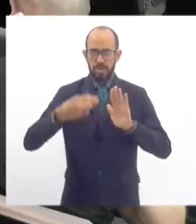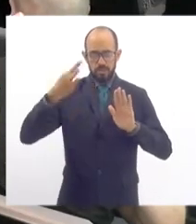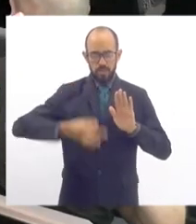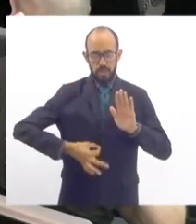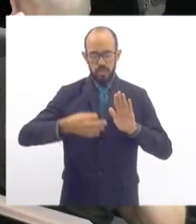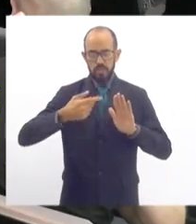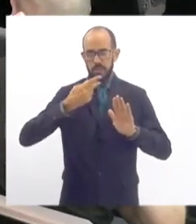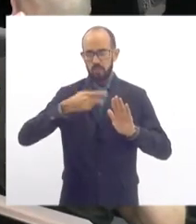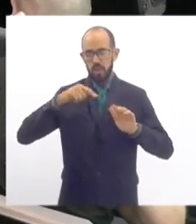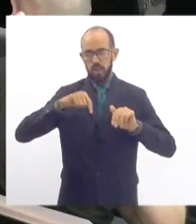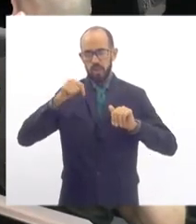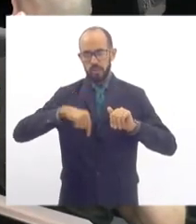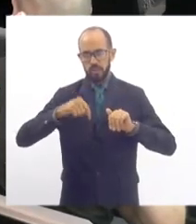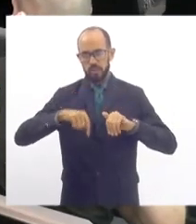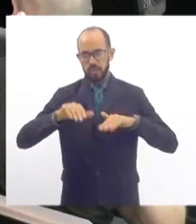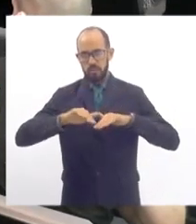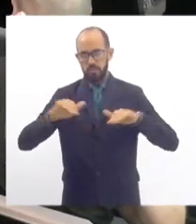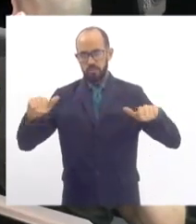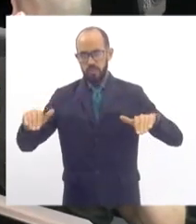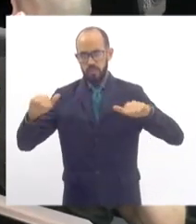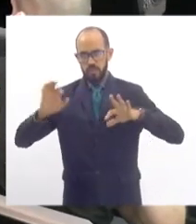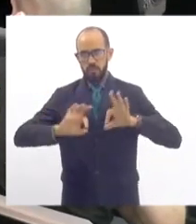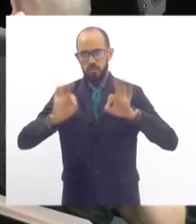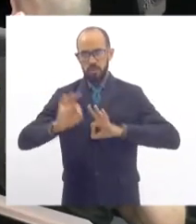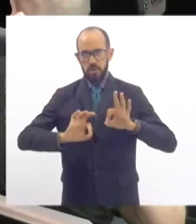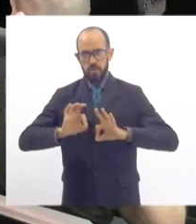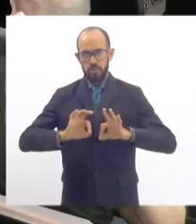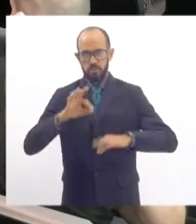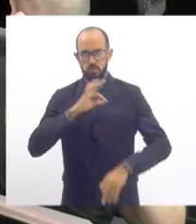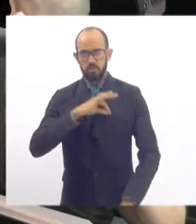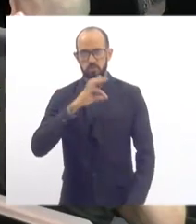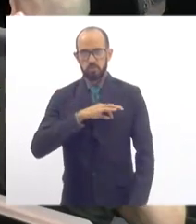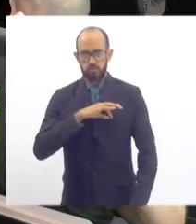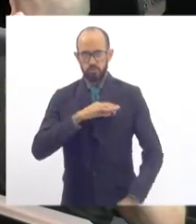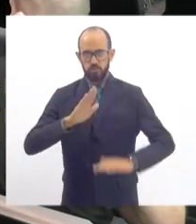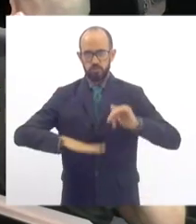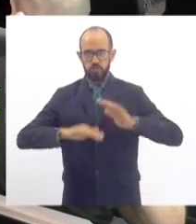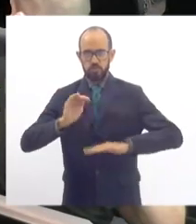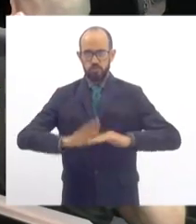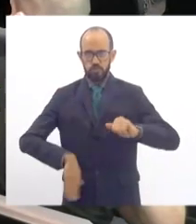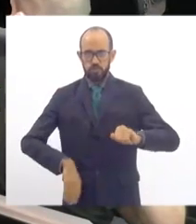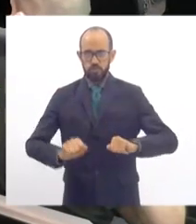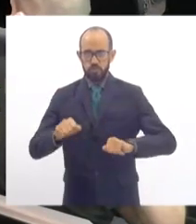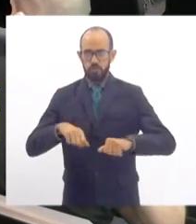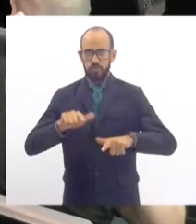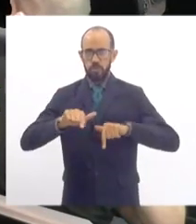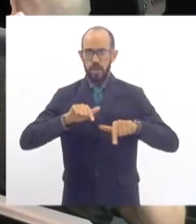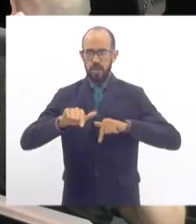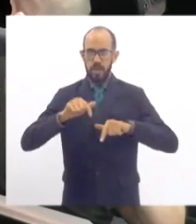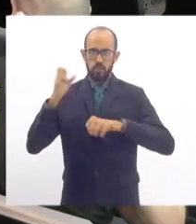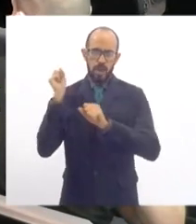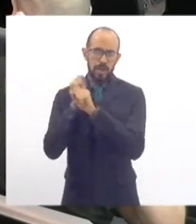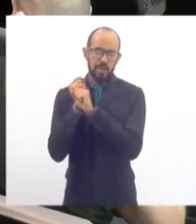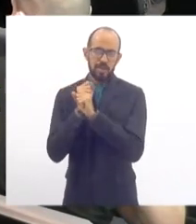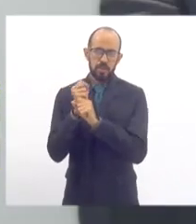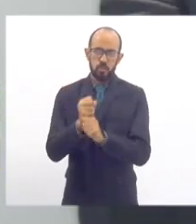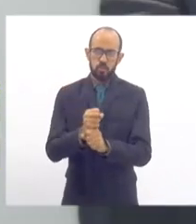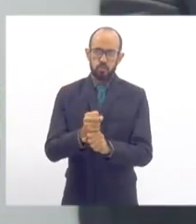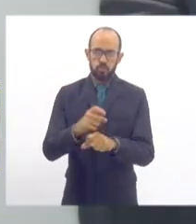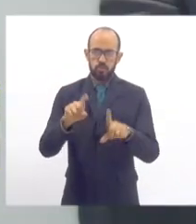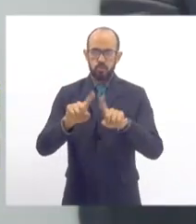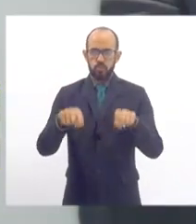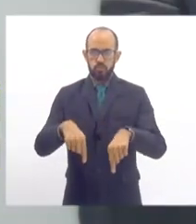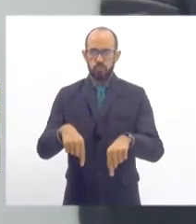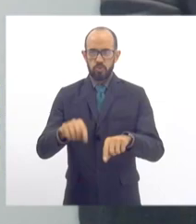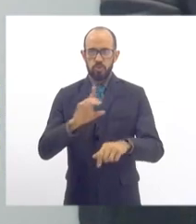na mesa, plano de carreira e salário. Isso existe, trabalhado há muito tempo, tanto por parte dos servidores do